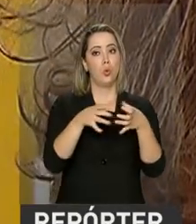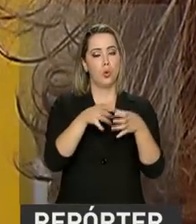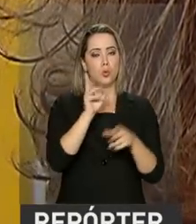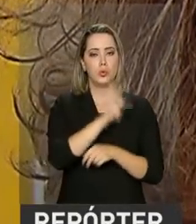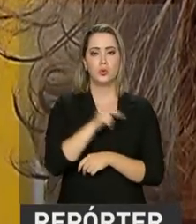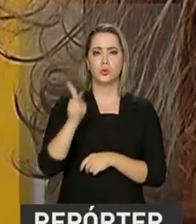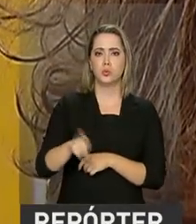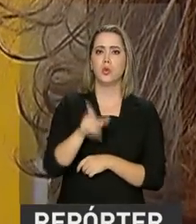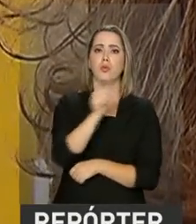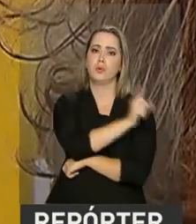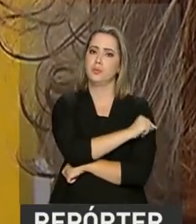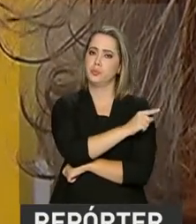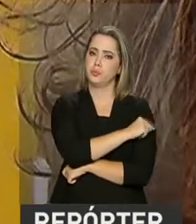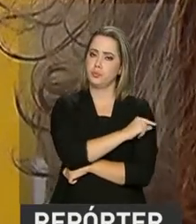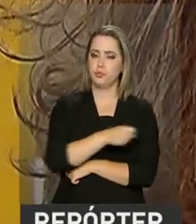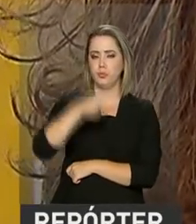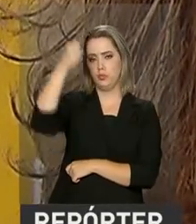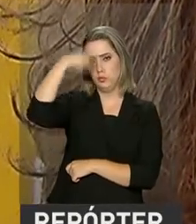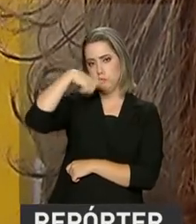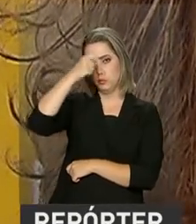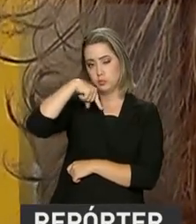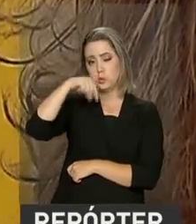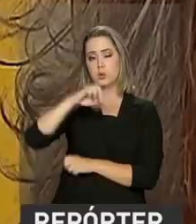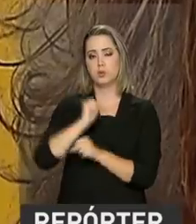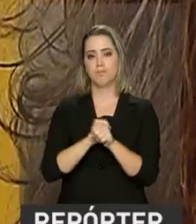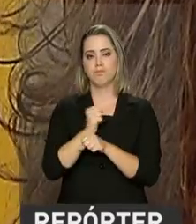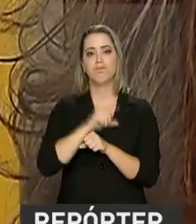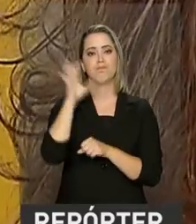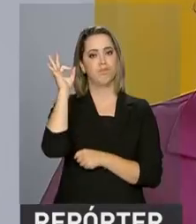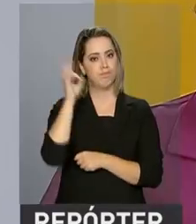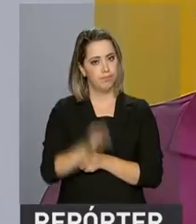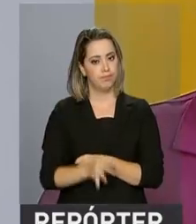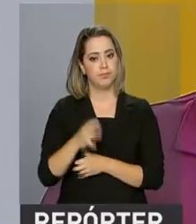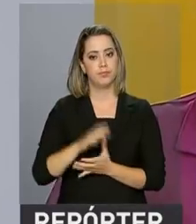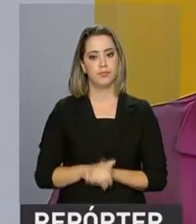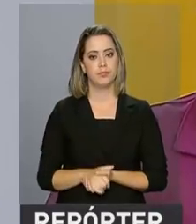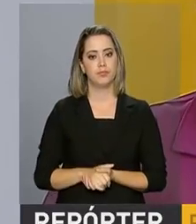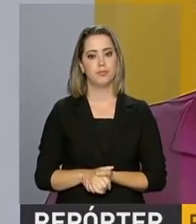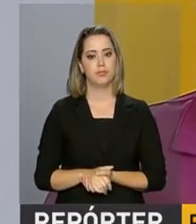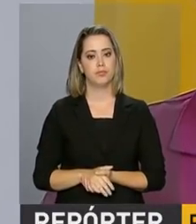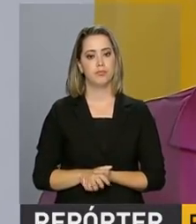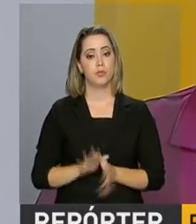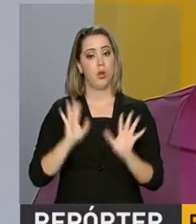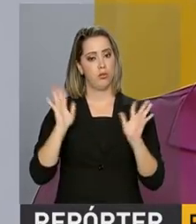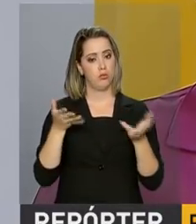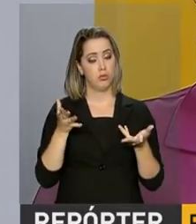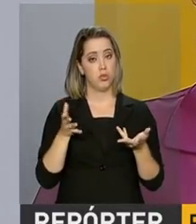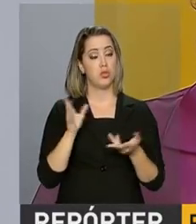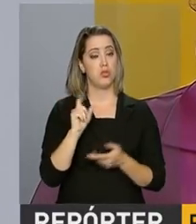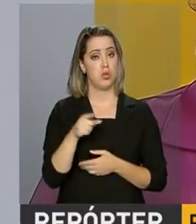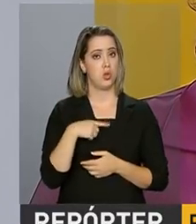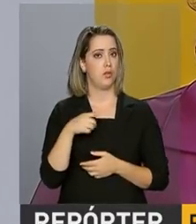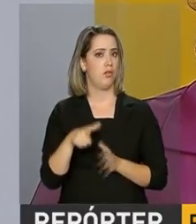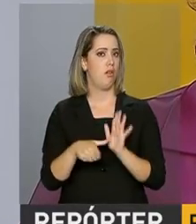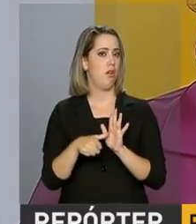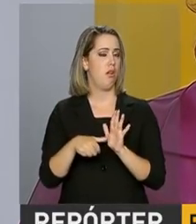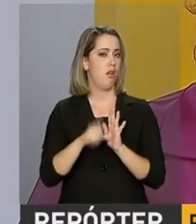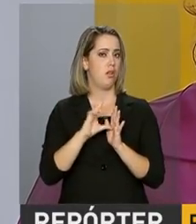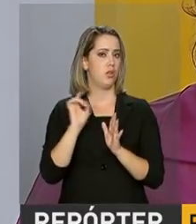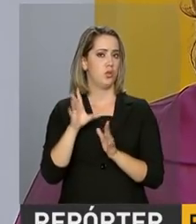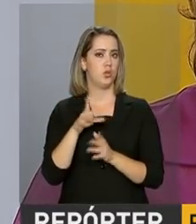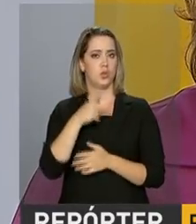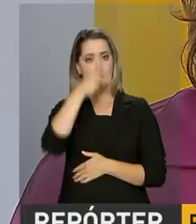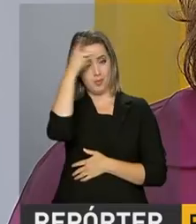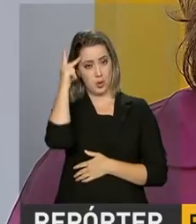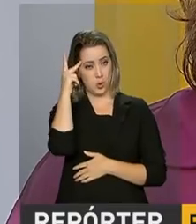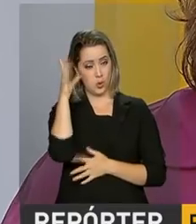na campanha de vacinação contra a gripe desse ano foi certeira. Finalmente, né, que antigamente era só para os pacientes de risco